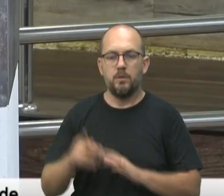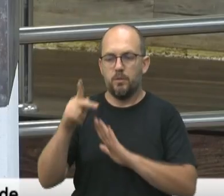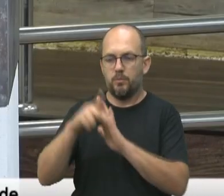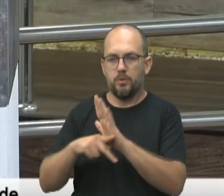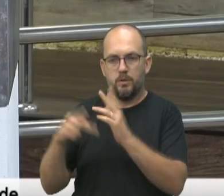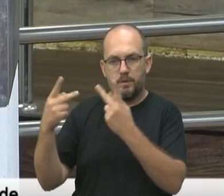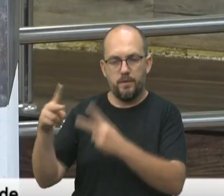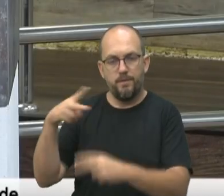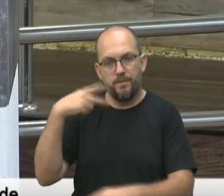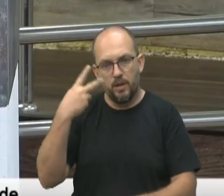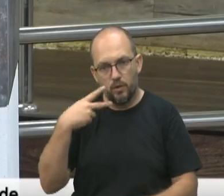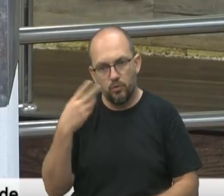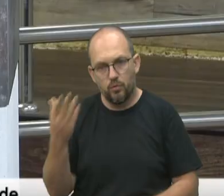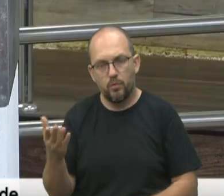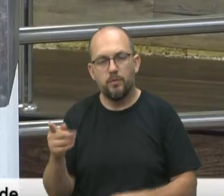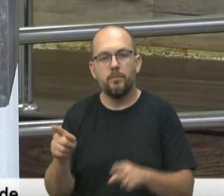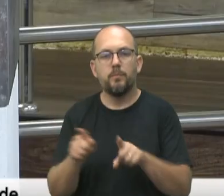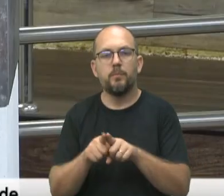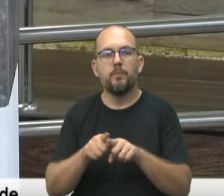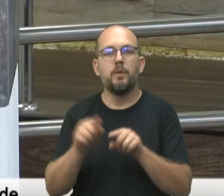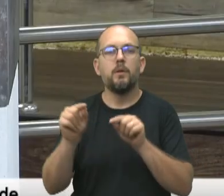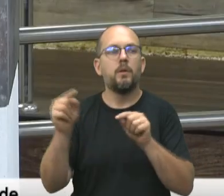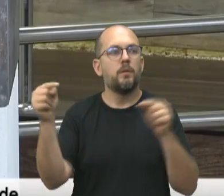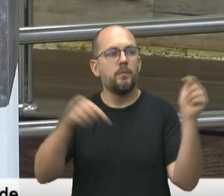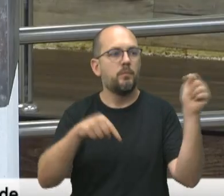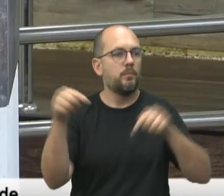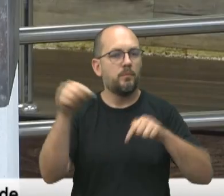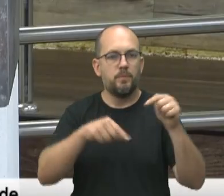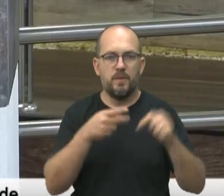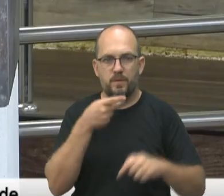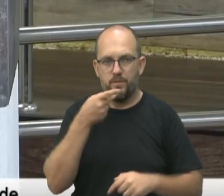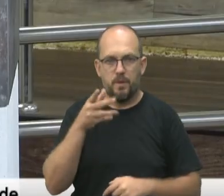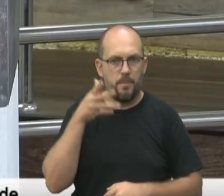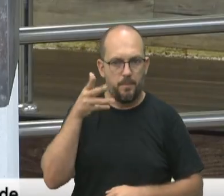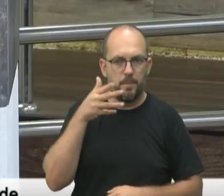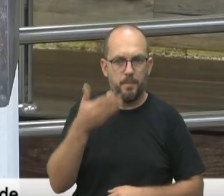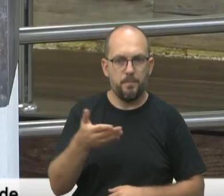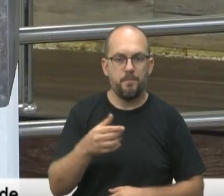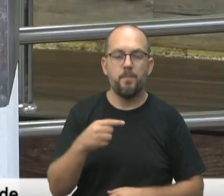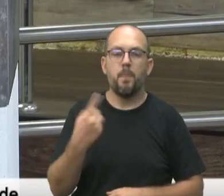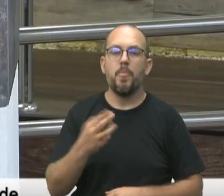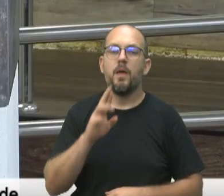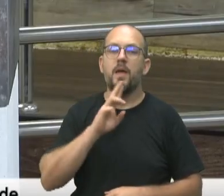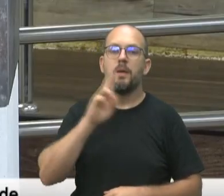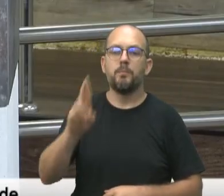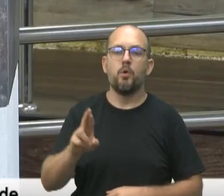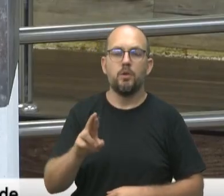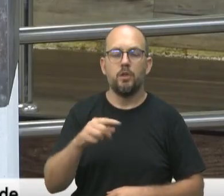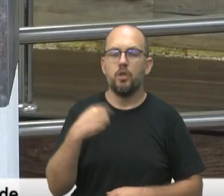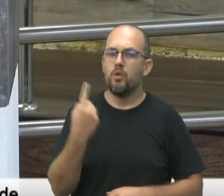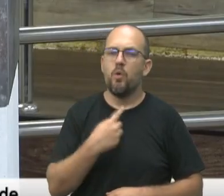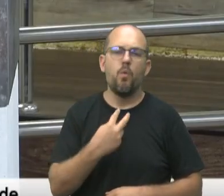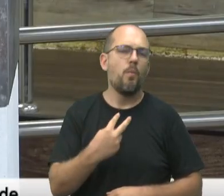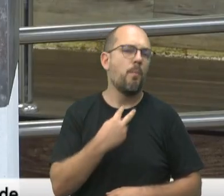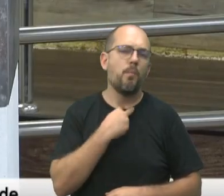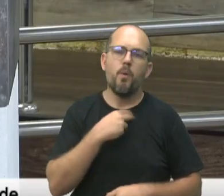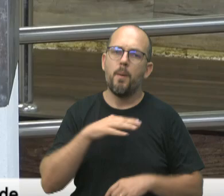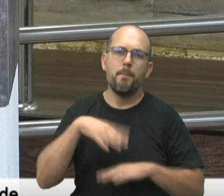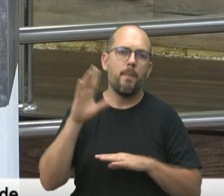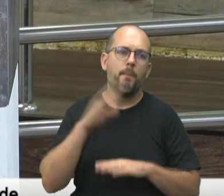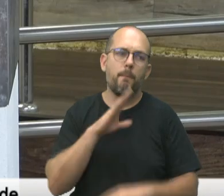vereadora, quanto desses que vêm aqui com a palavra. A nossa resposta é que nós não podemos mais ficar